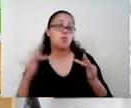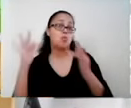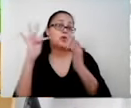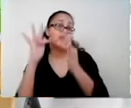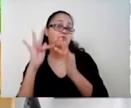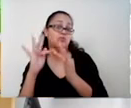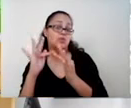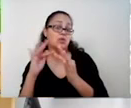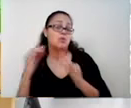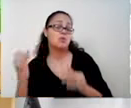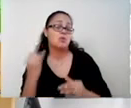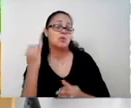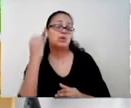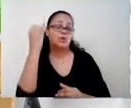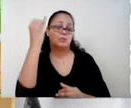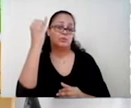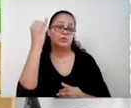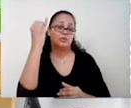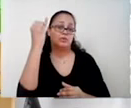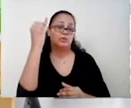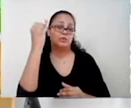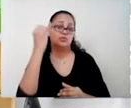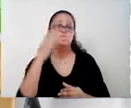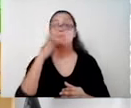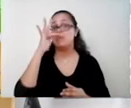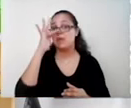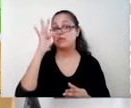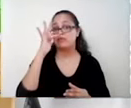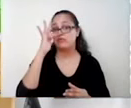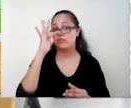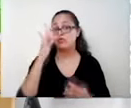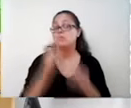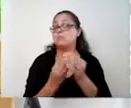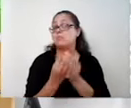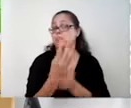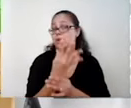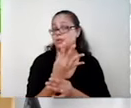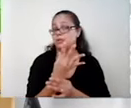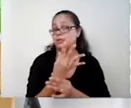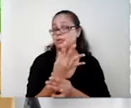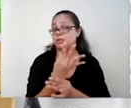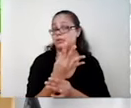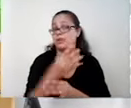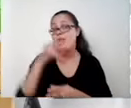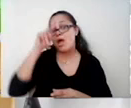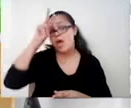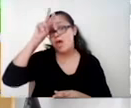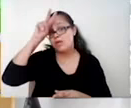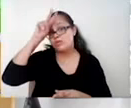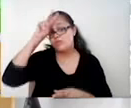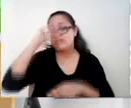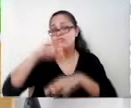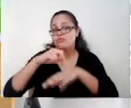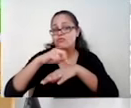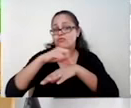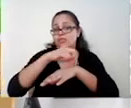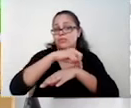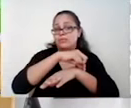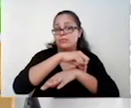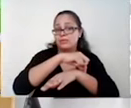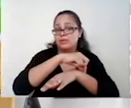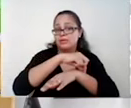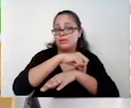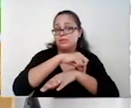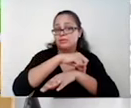como agente polinizador de plantas, de flores. Temos formigas, um gafanhoto,